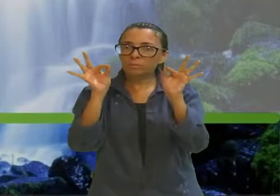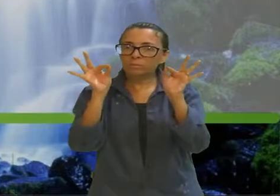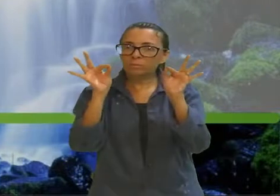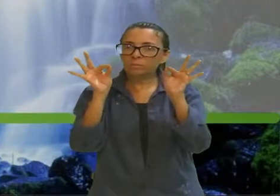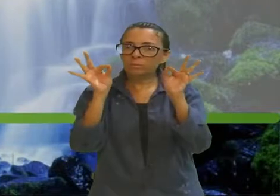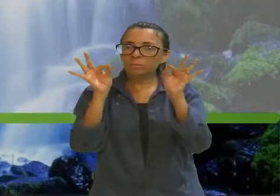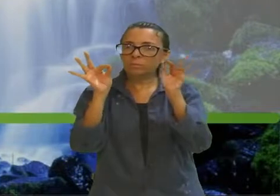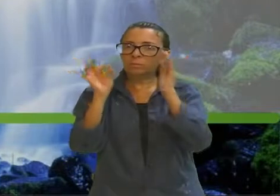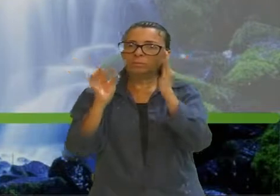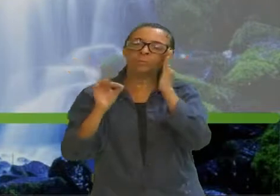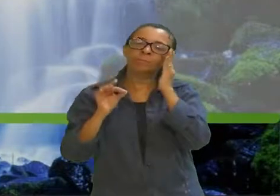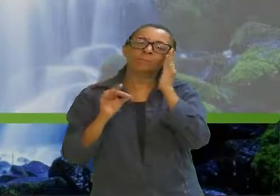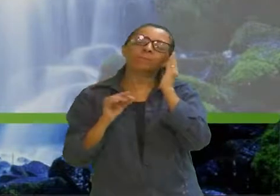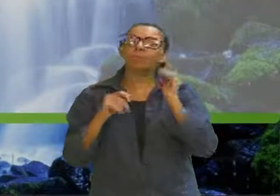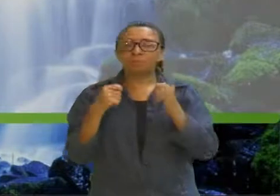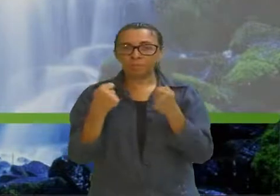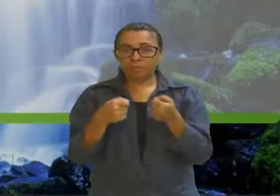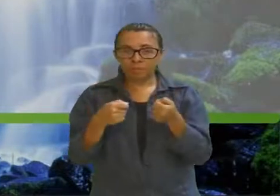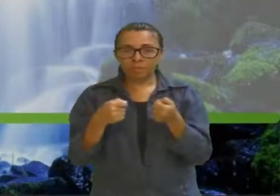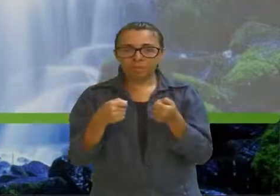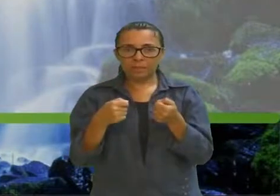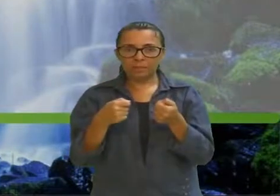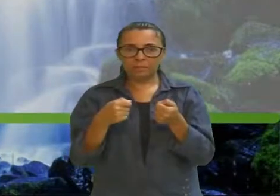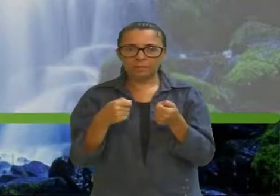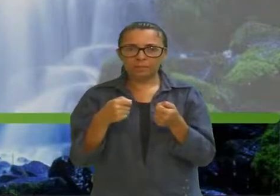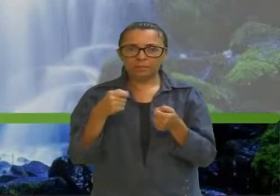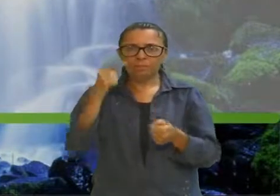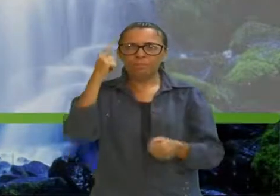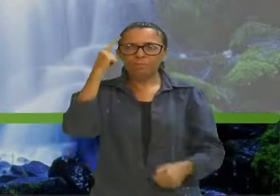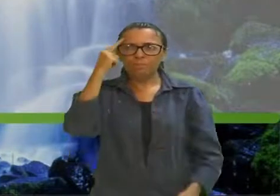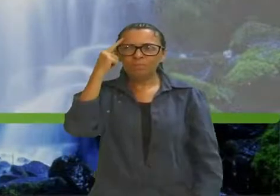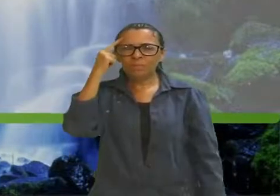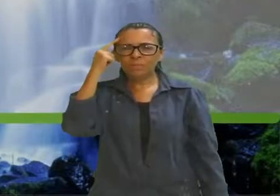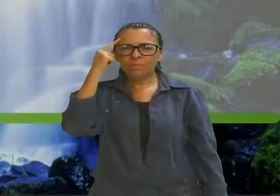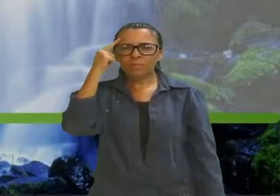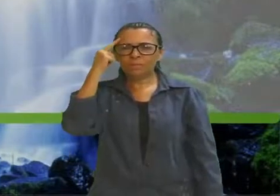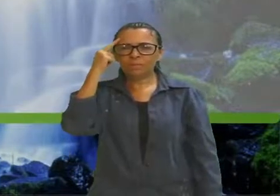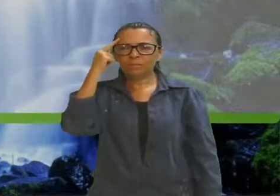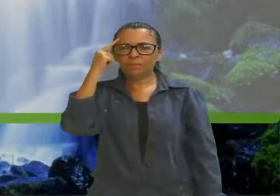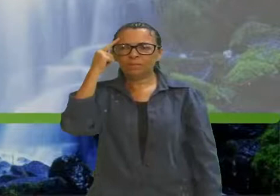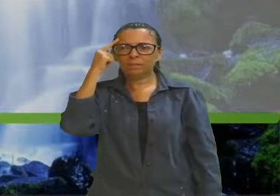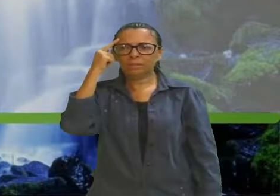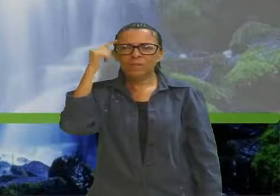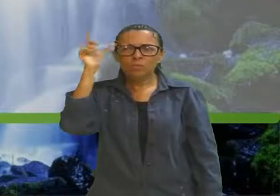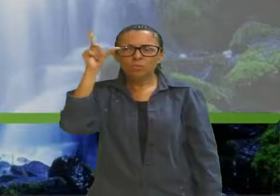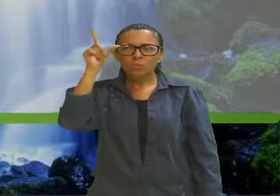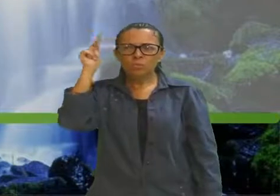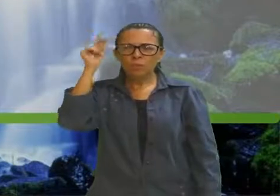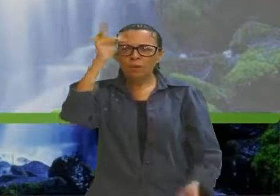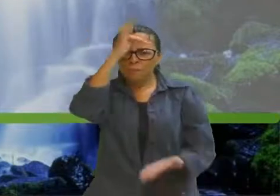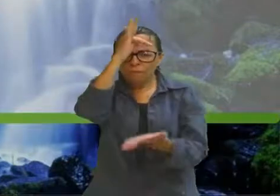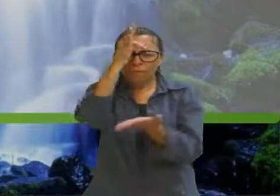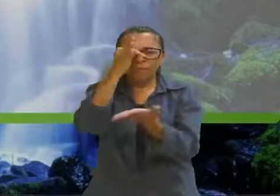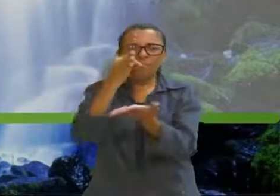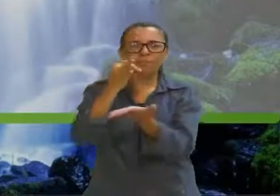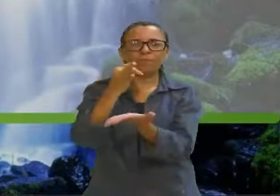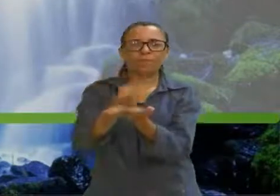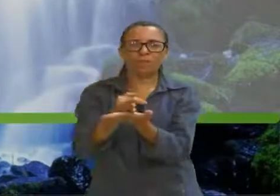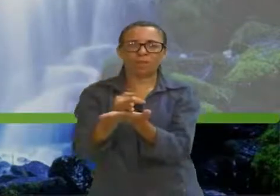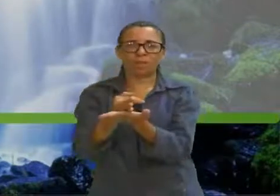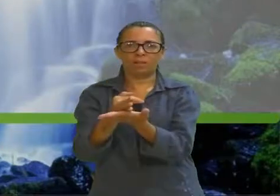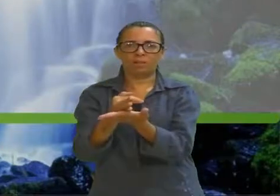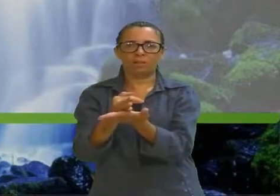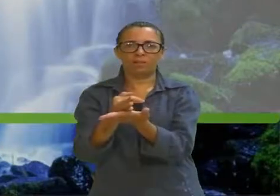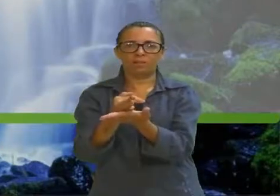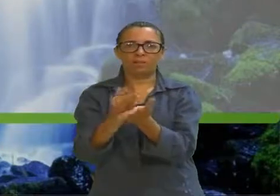nem confia nele. Então, você precisa realmente ter fé e confiar nele, que aquilo que está escrito